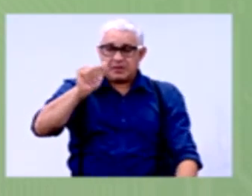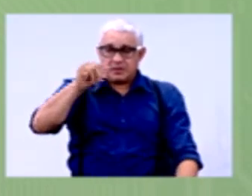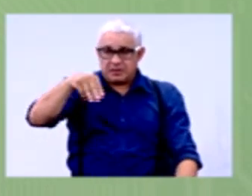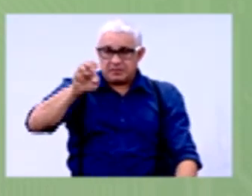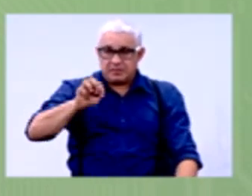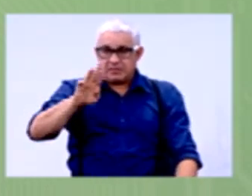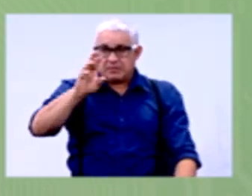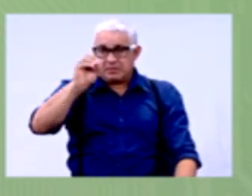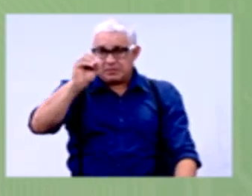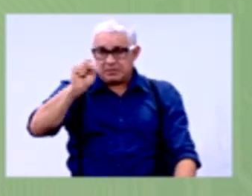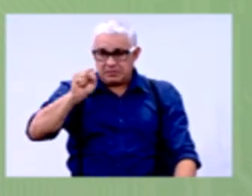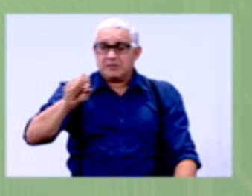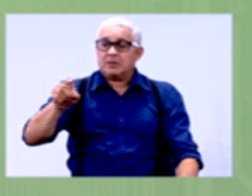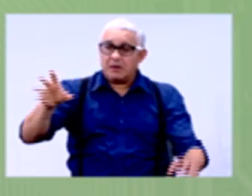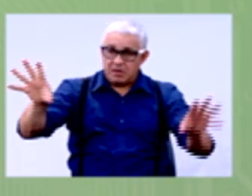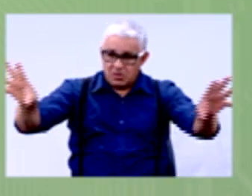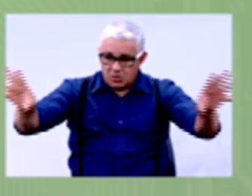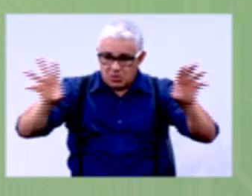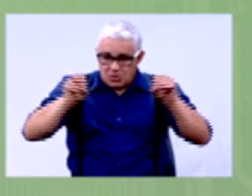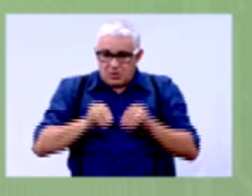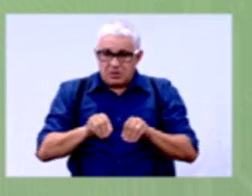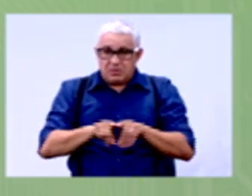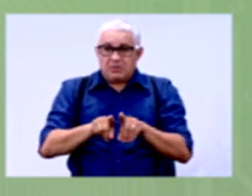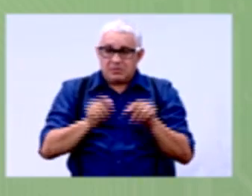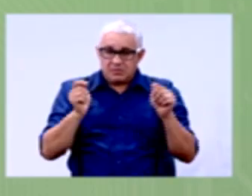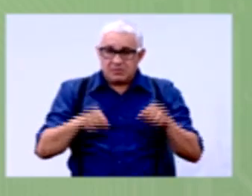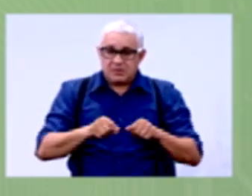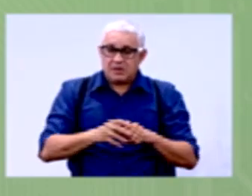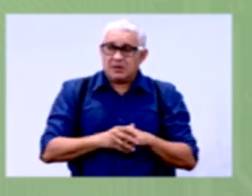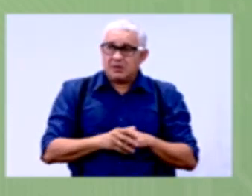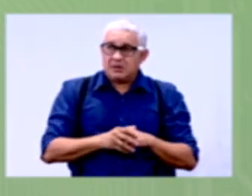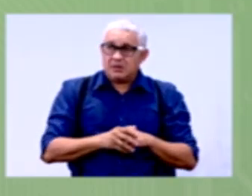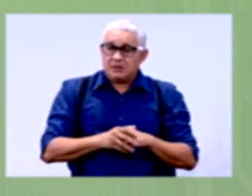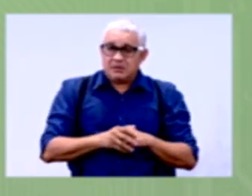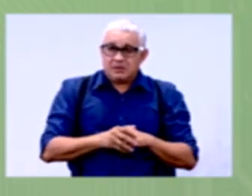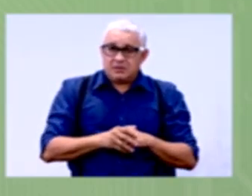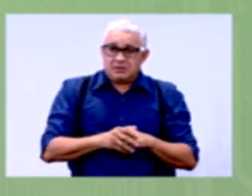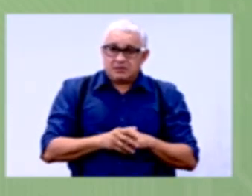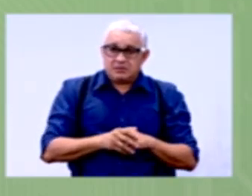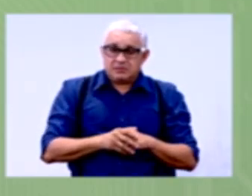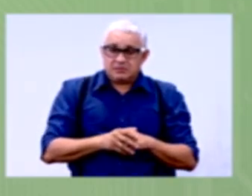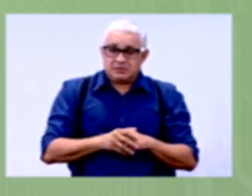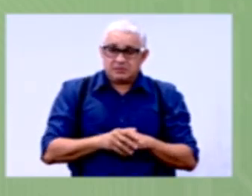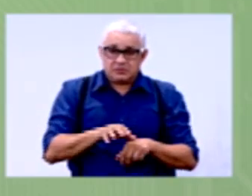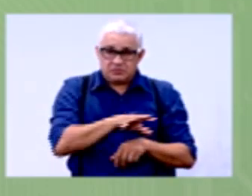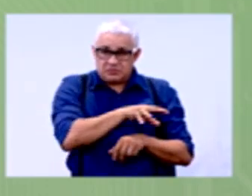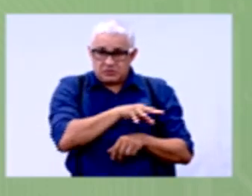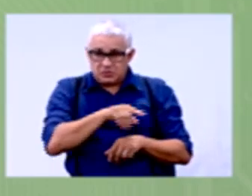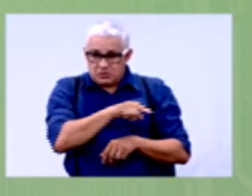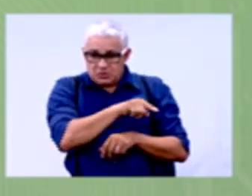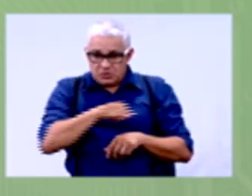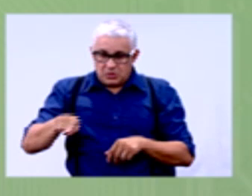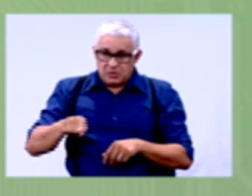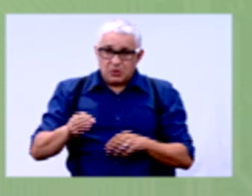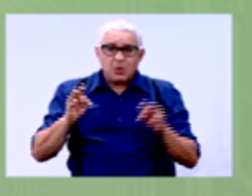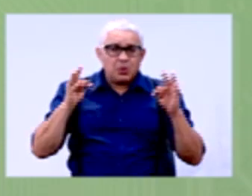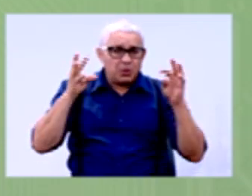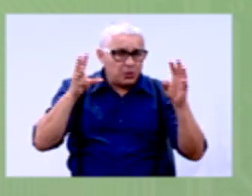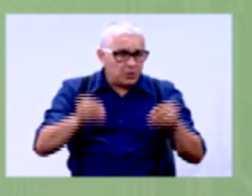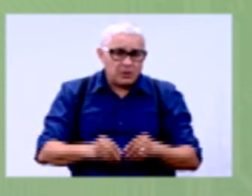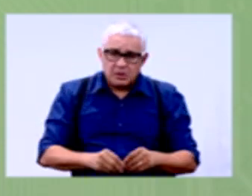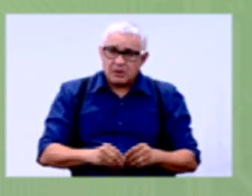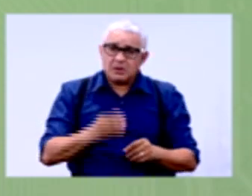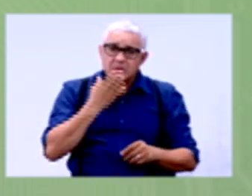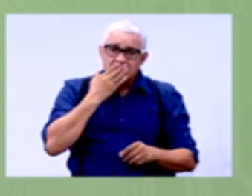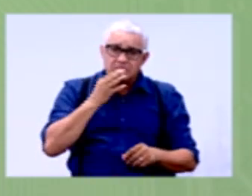código PHP, onde a gente conseguia receber esses parâmetros, né? Esses parâmetros, todos eles vêm no